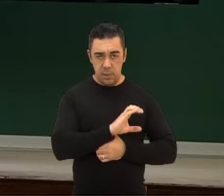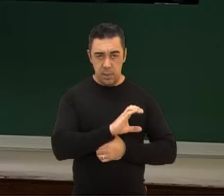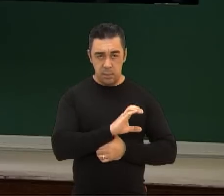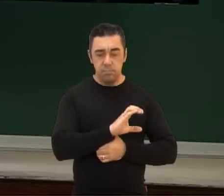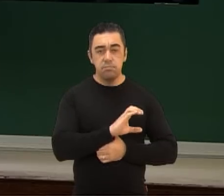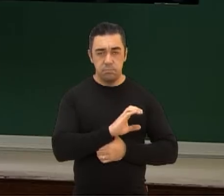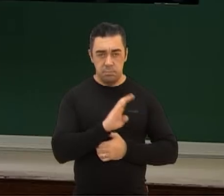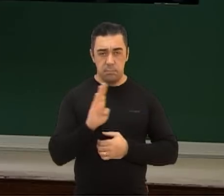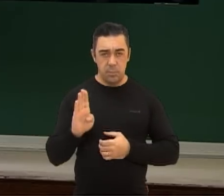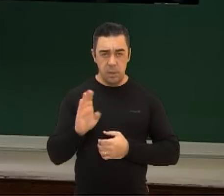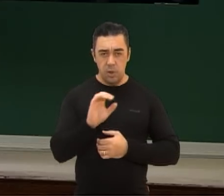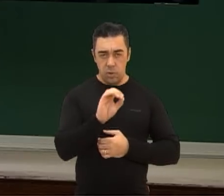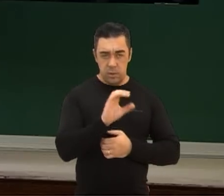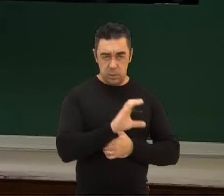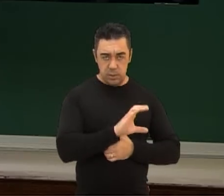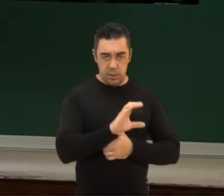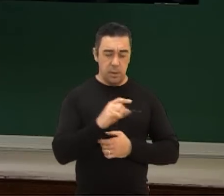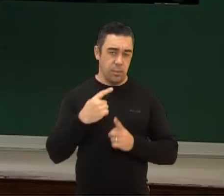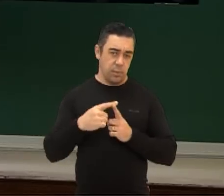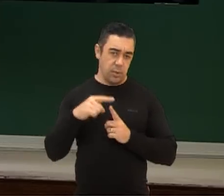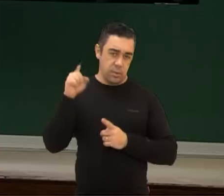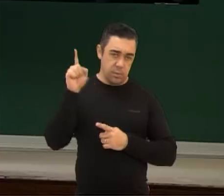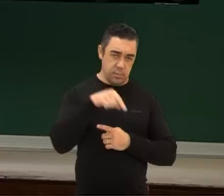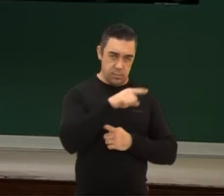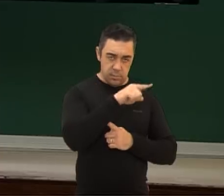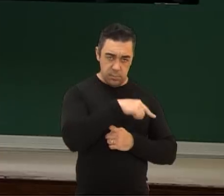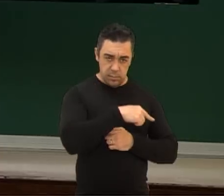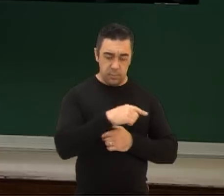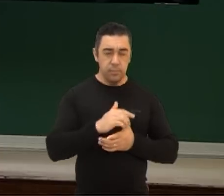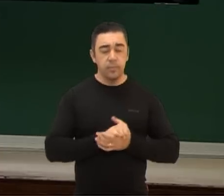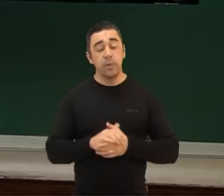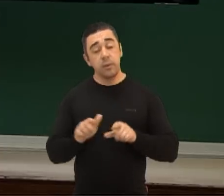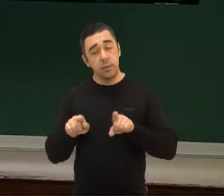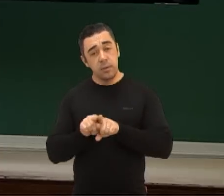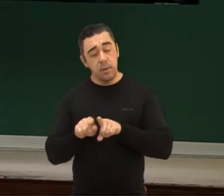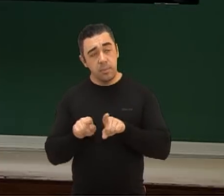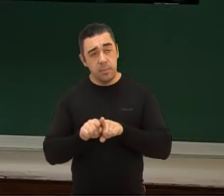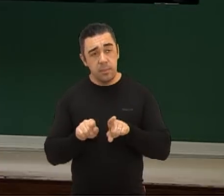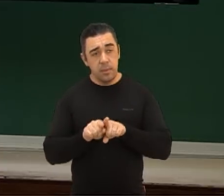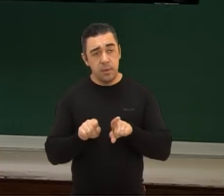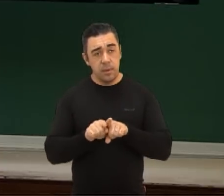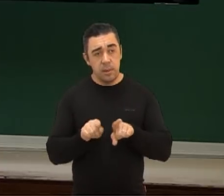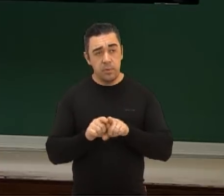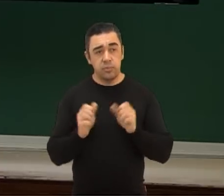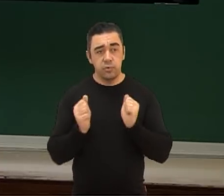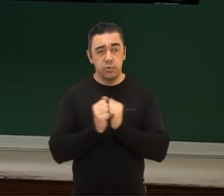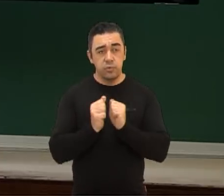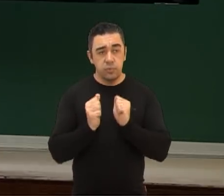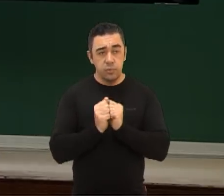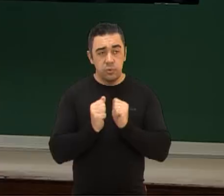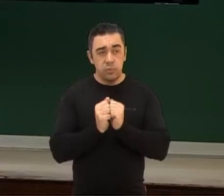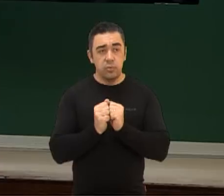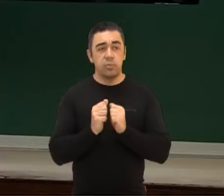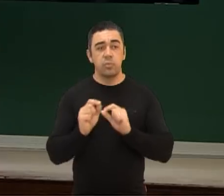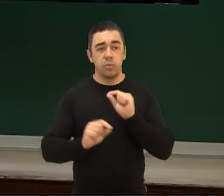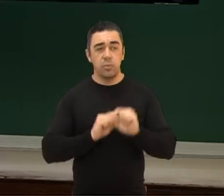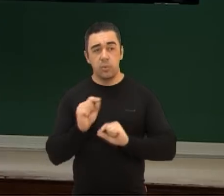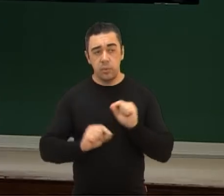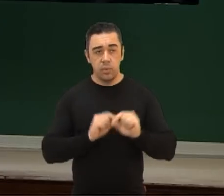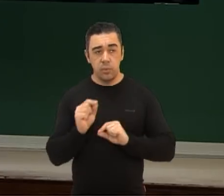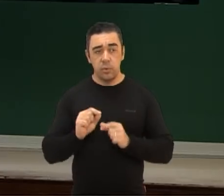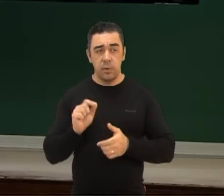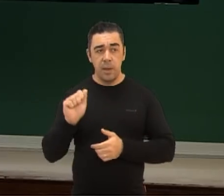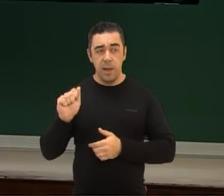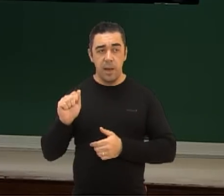vamos ter a reta OB em comum, e ele pode ser adjacente também com